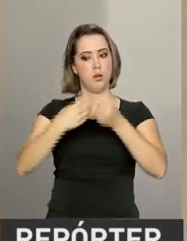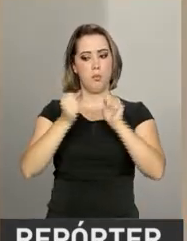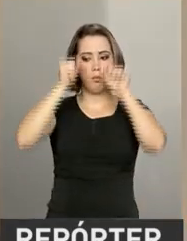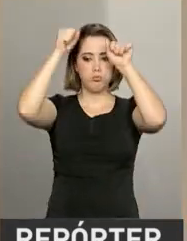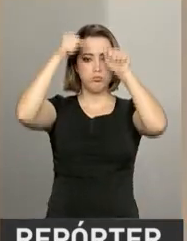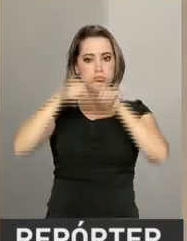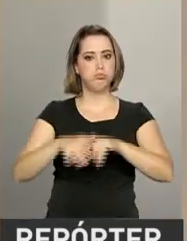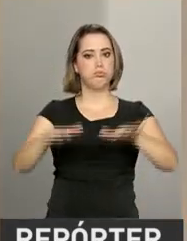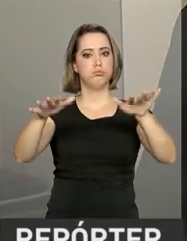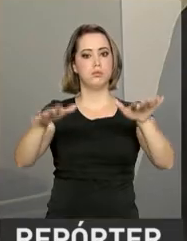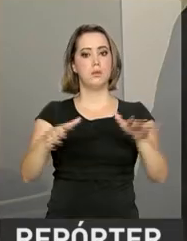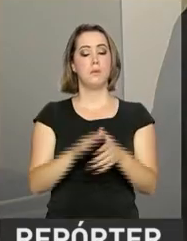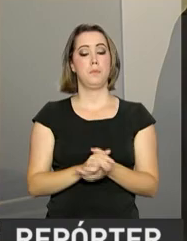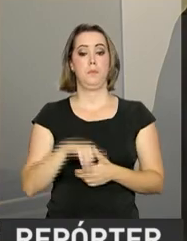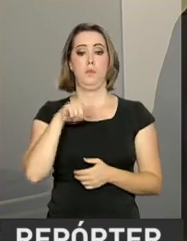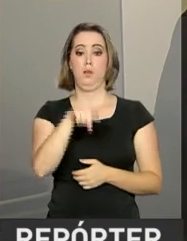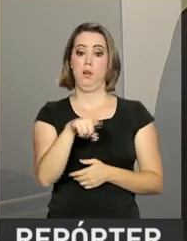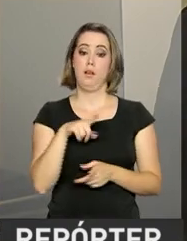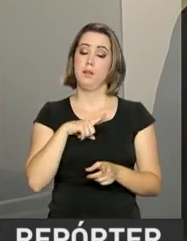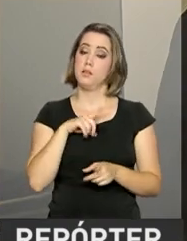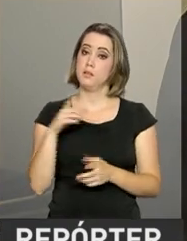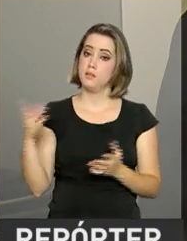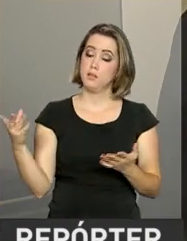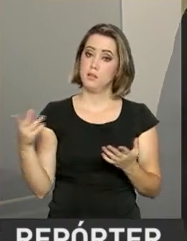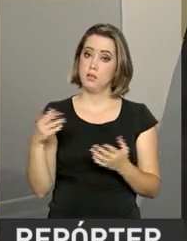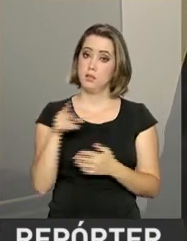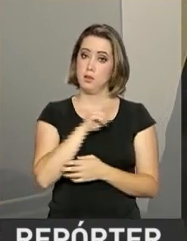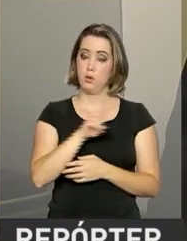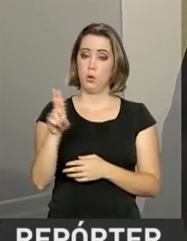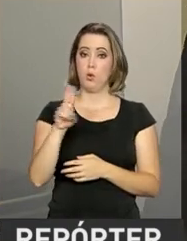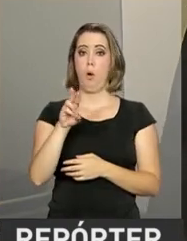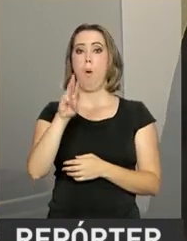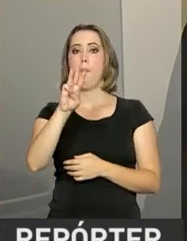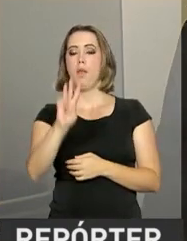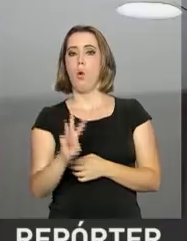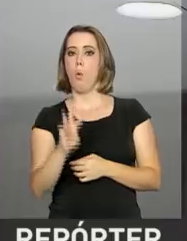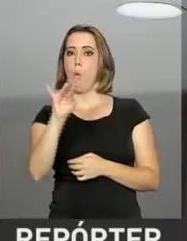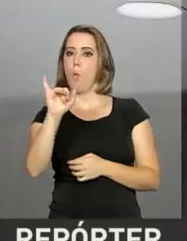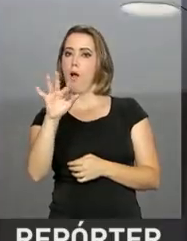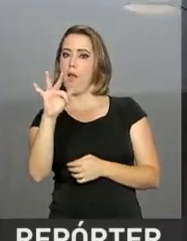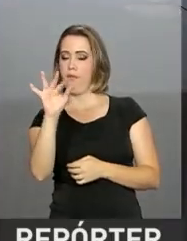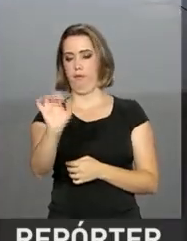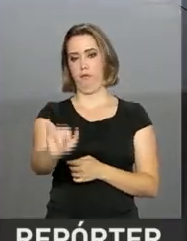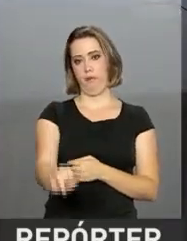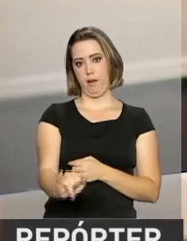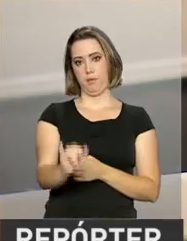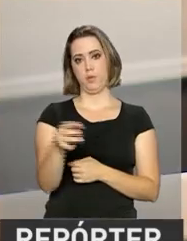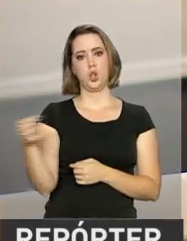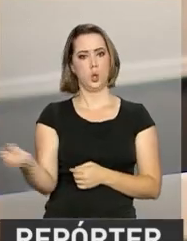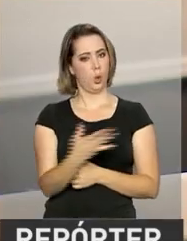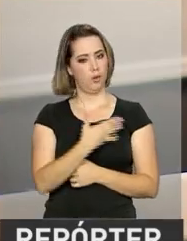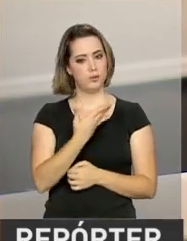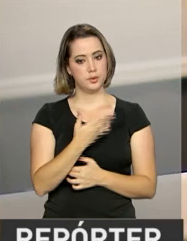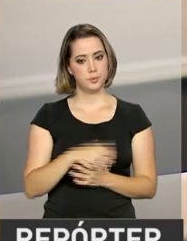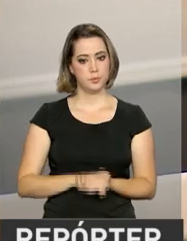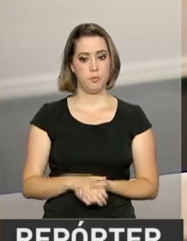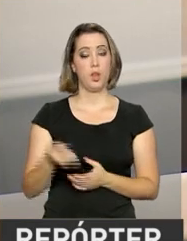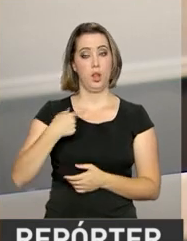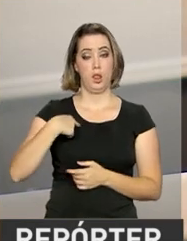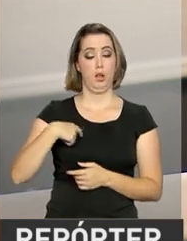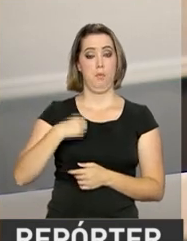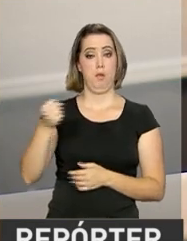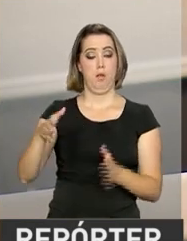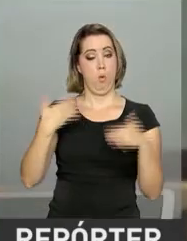vem pra o painel e se a chamada automação wifi ela toma formas modernas além da luz o ar condicionado ea tv